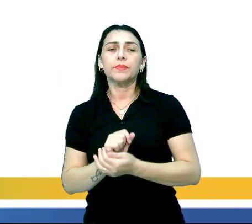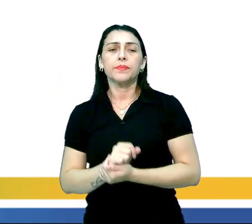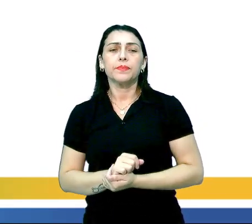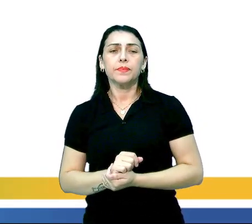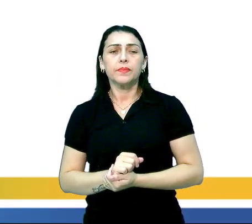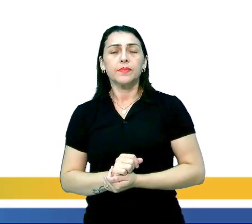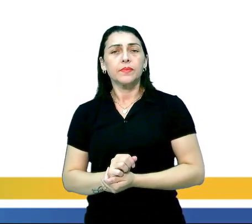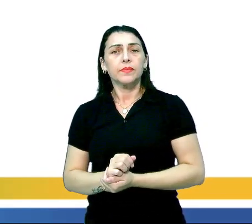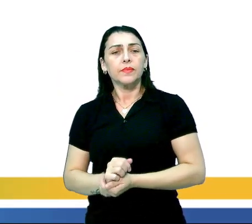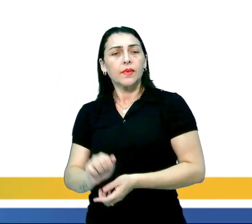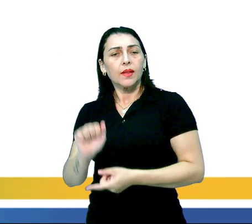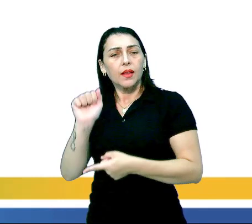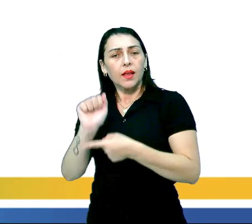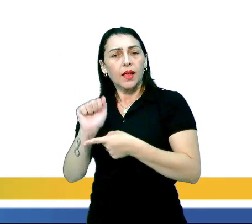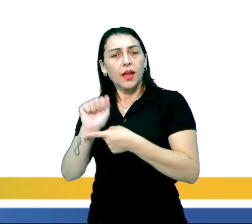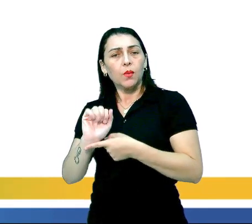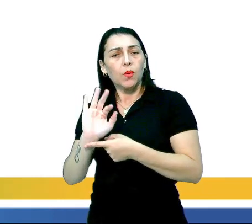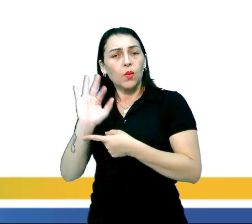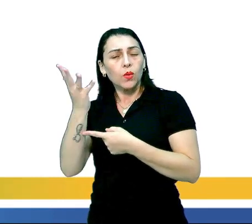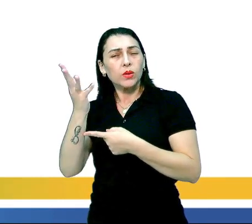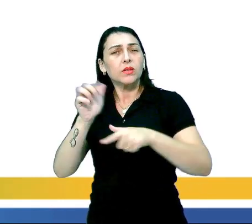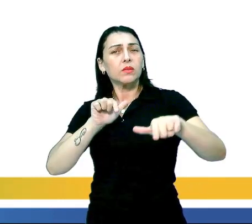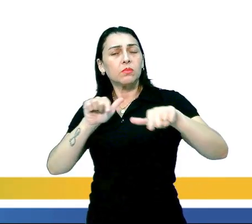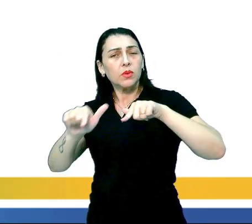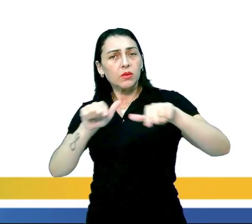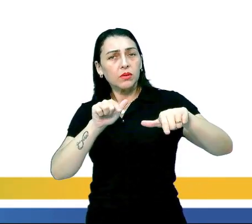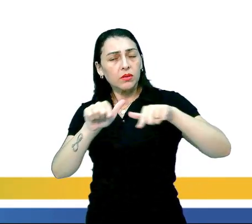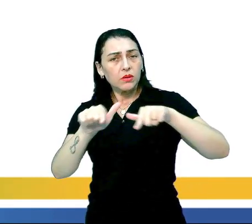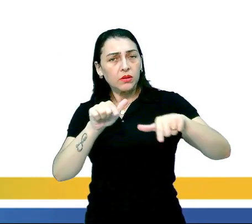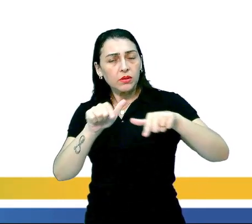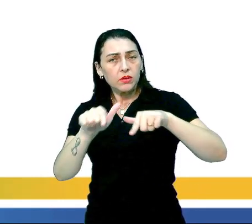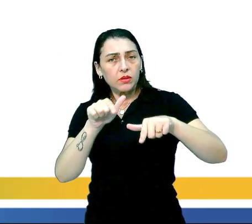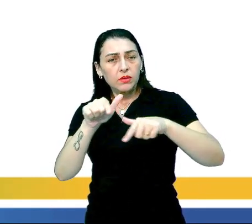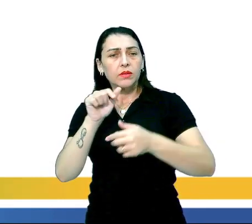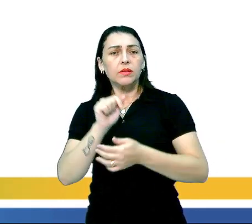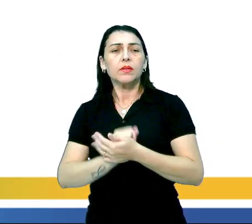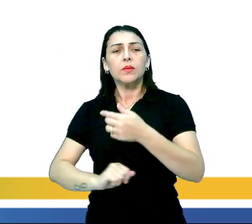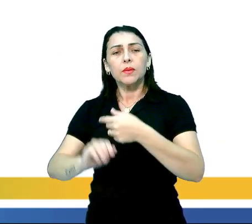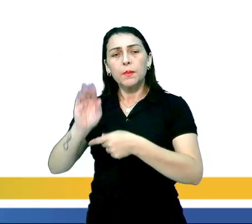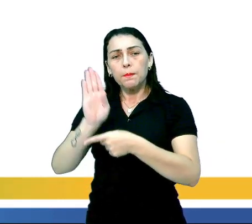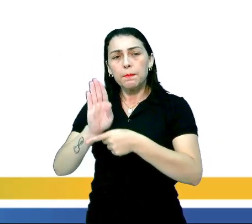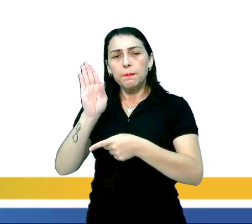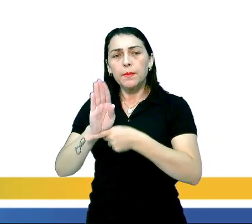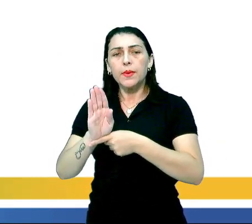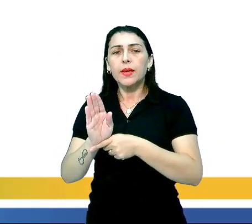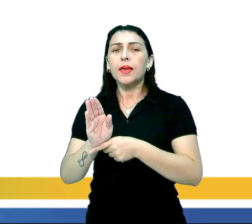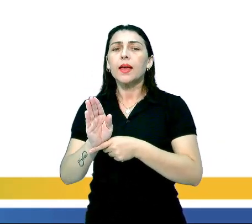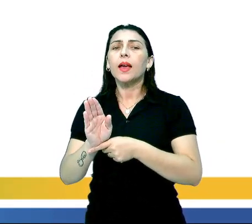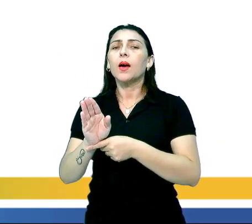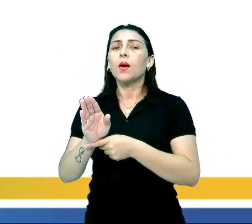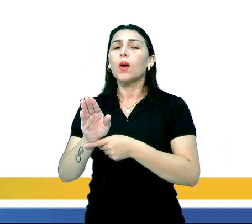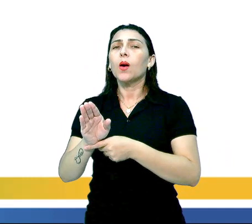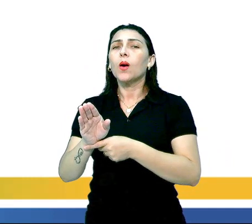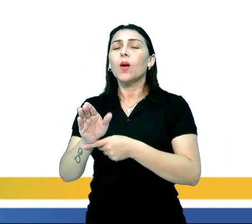razão da letra A, operacionalização da tarefa laboral, B,